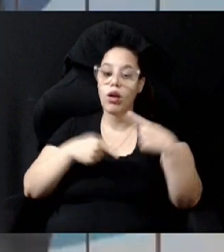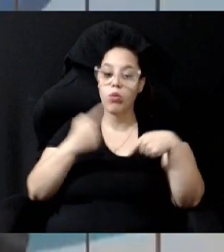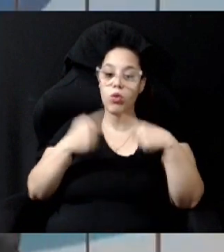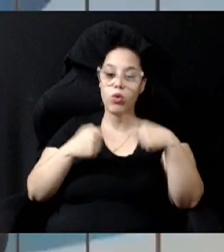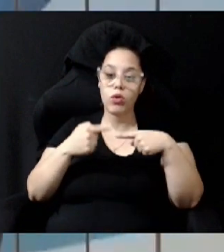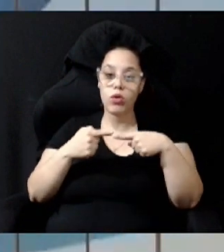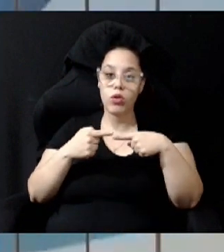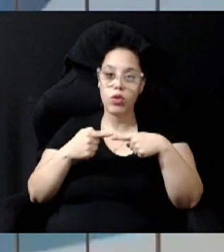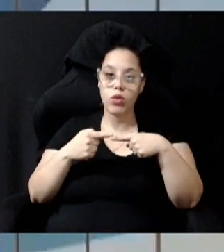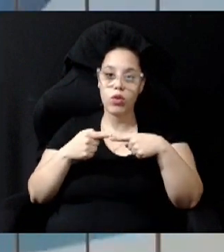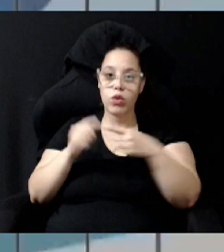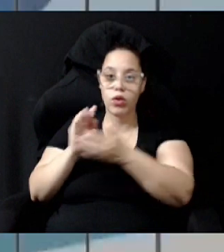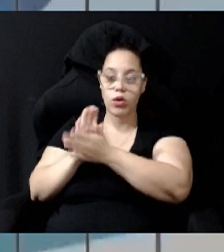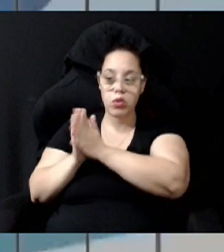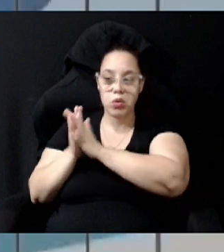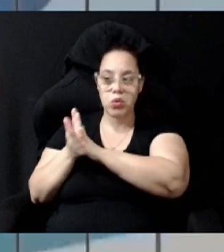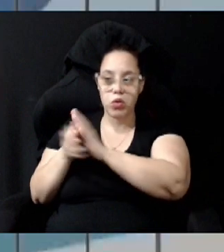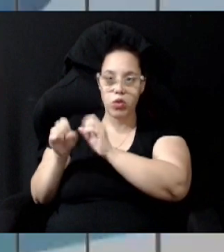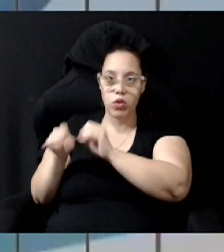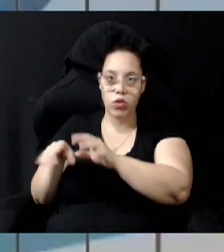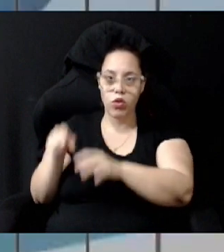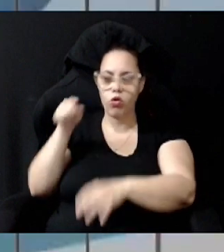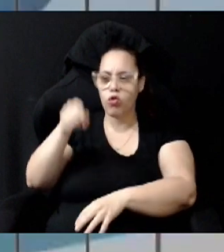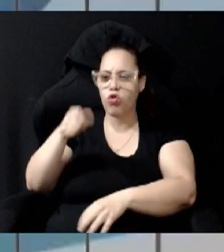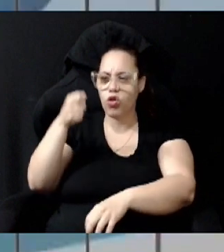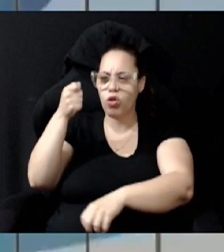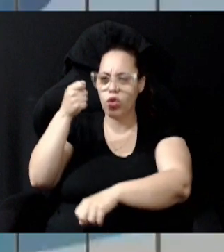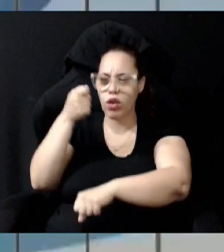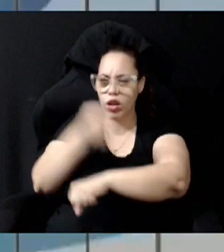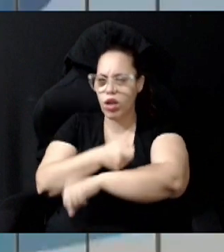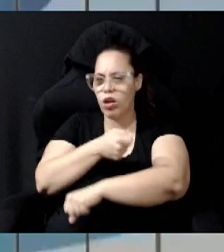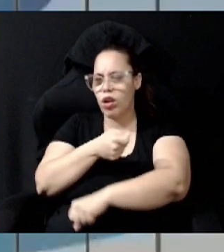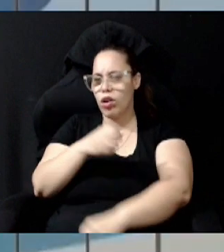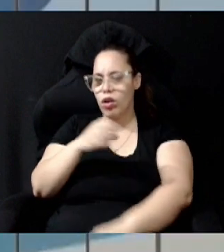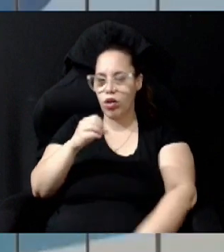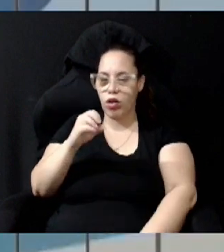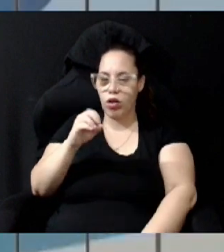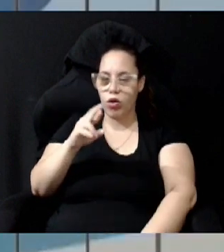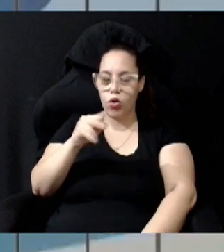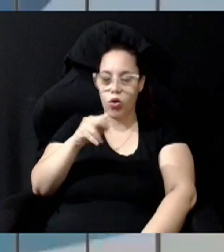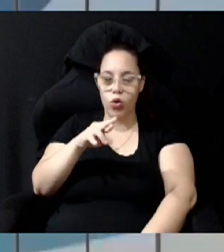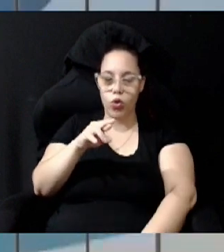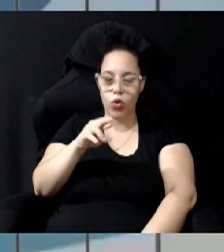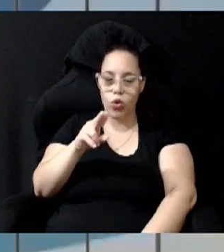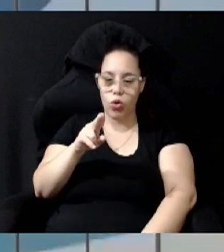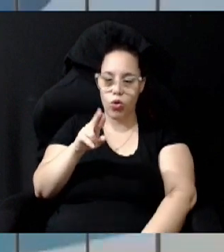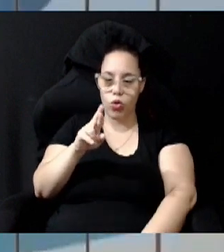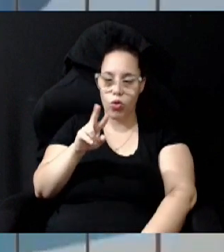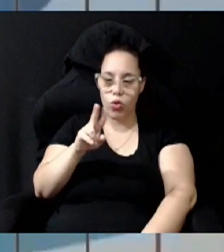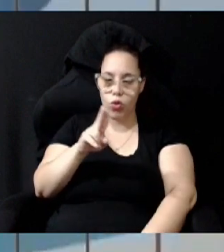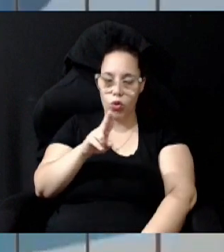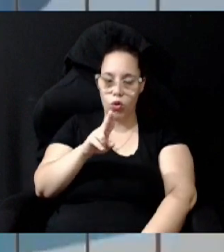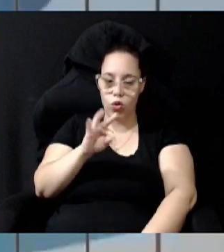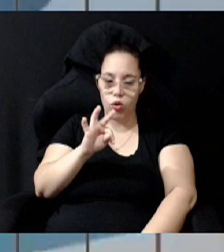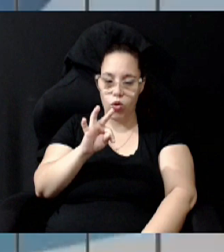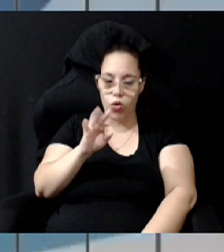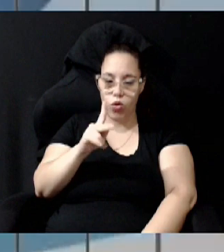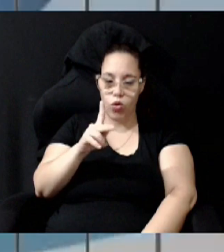desqualificar o outro? Você é corrupto. Então, o jornal do Carlos Lacerda, cujo nome eu não estou lembrando agora,